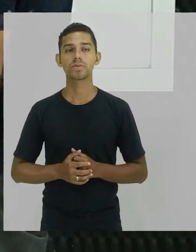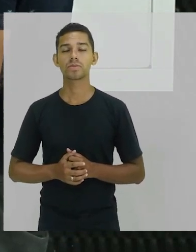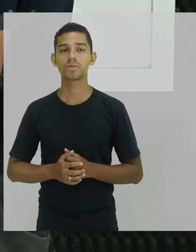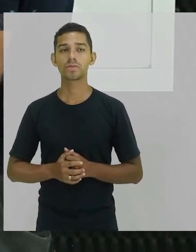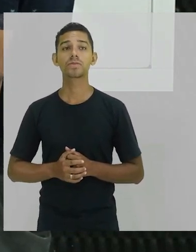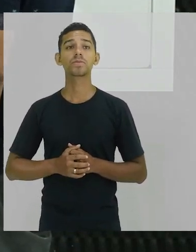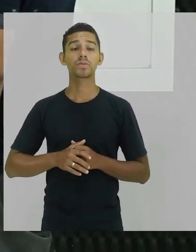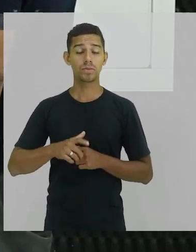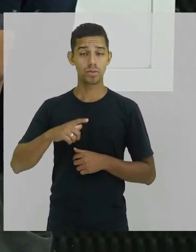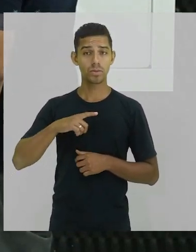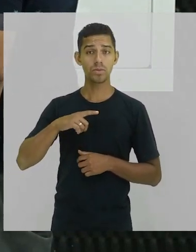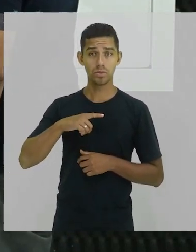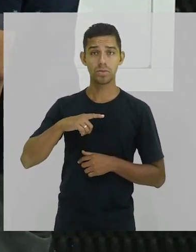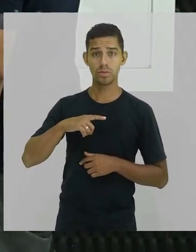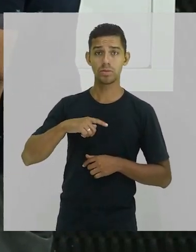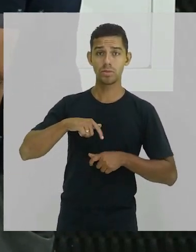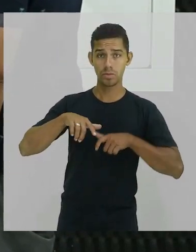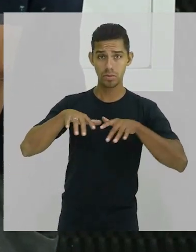vibração